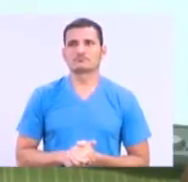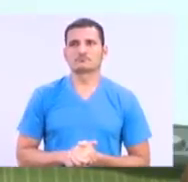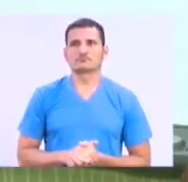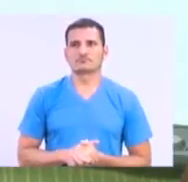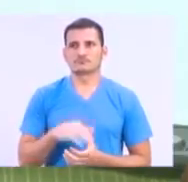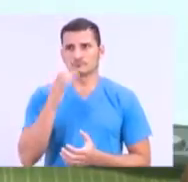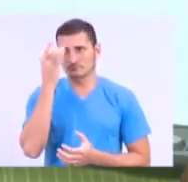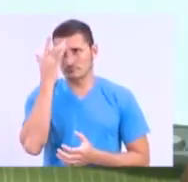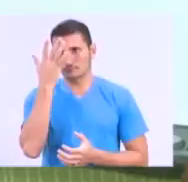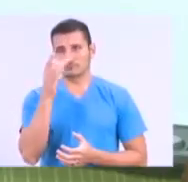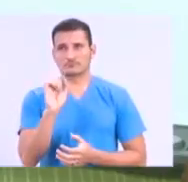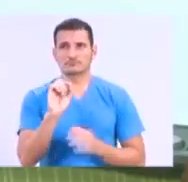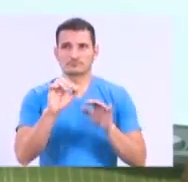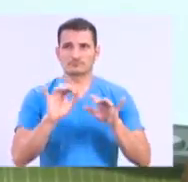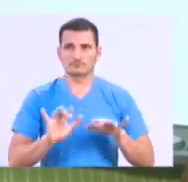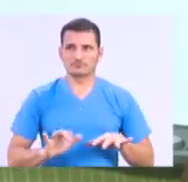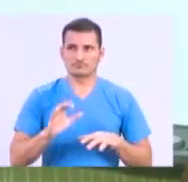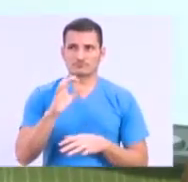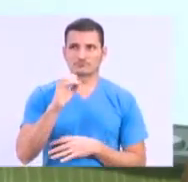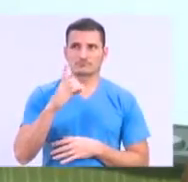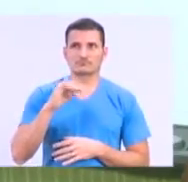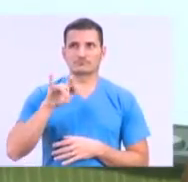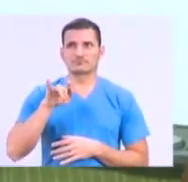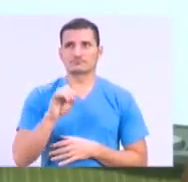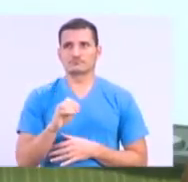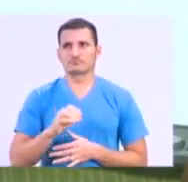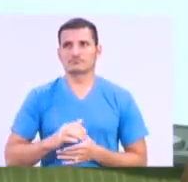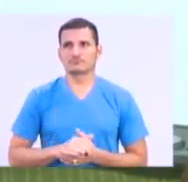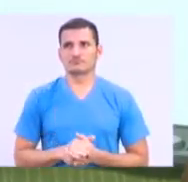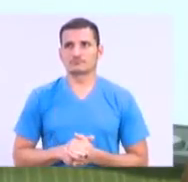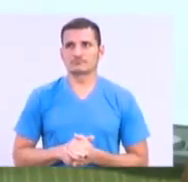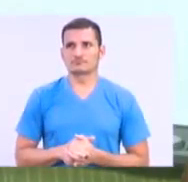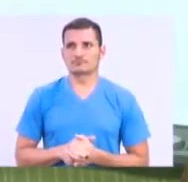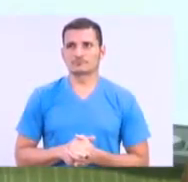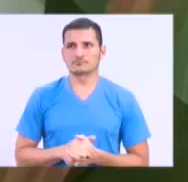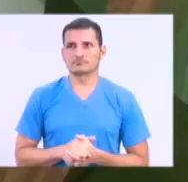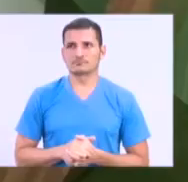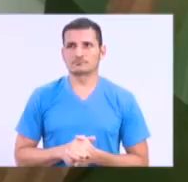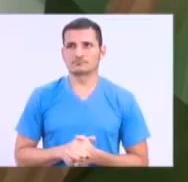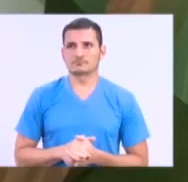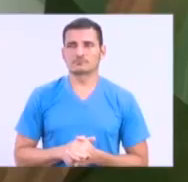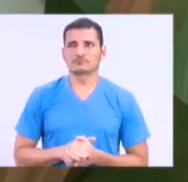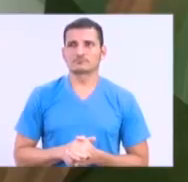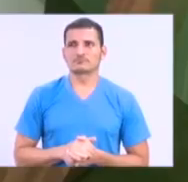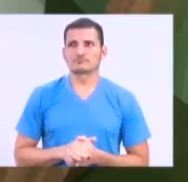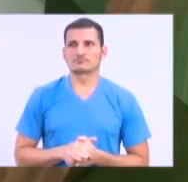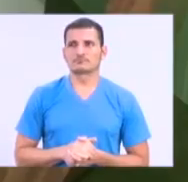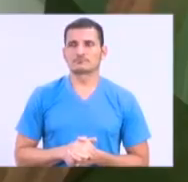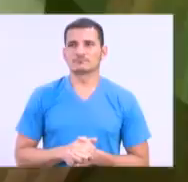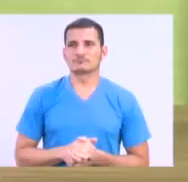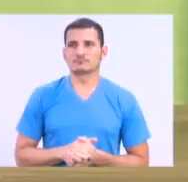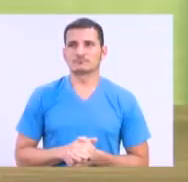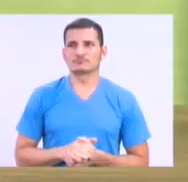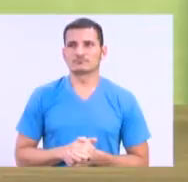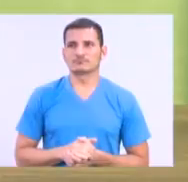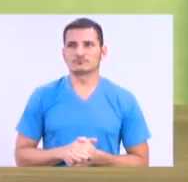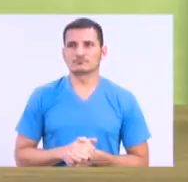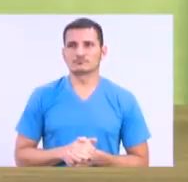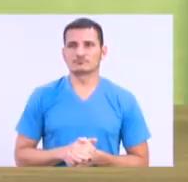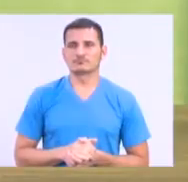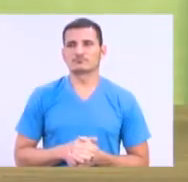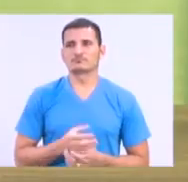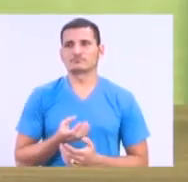na escrita do nosso código-fonte. Vamos lá, professora Araceli, a próxima questão. Ok, vamos lá. Questão